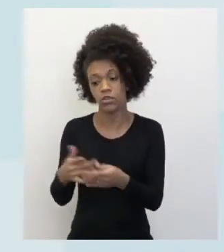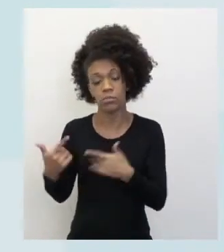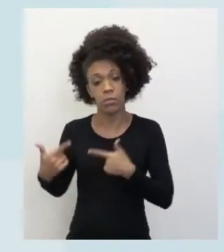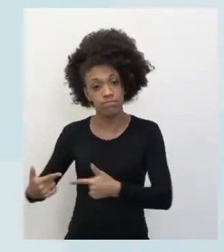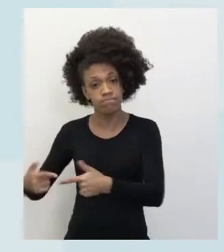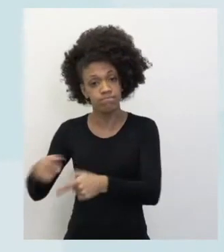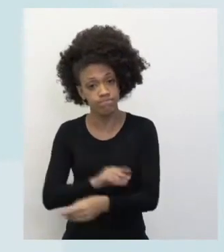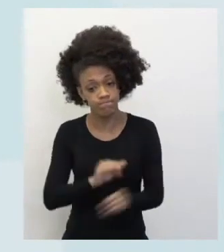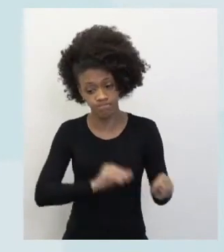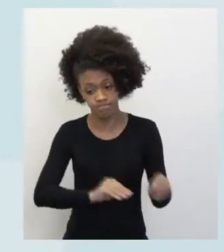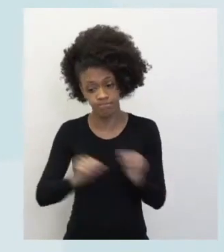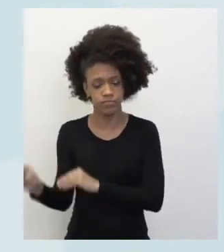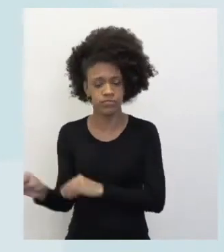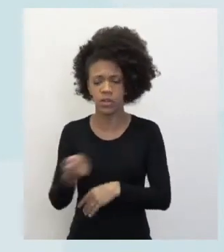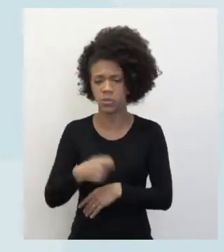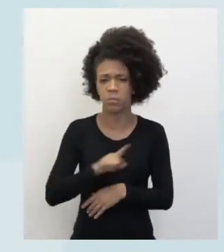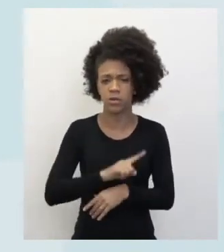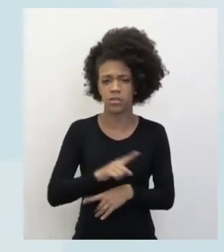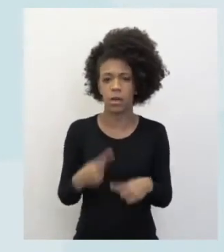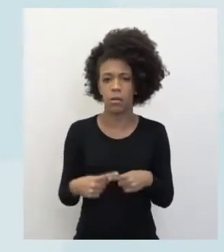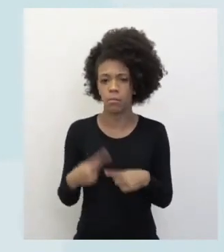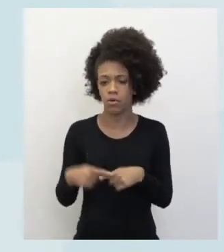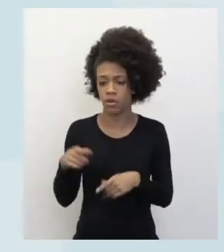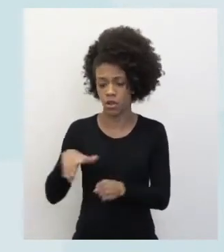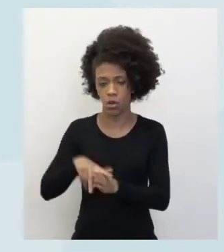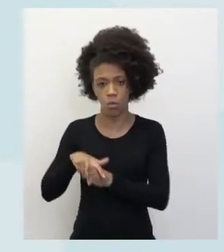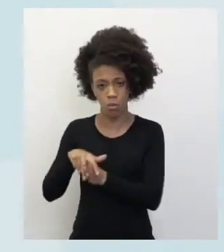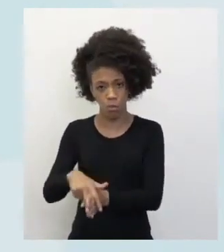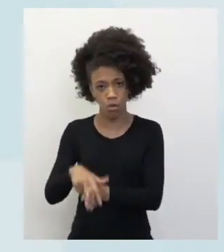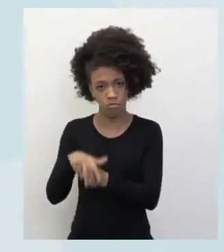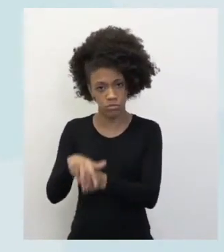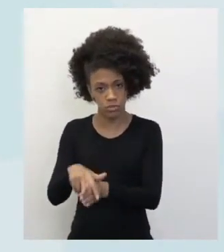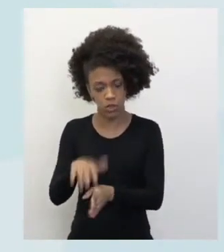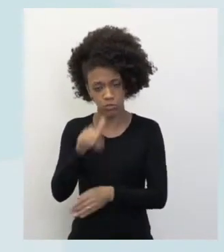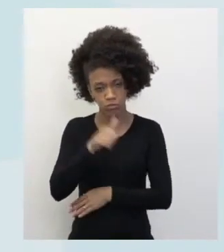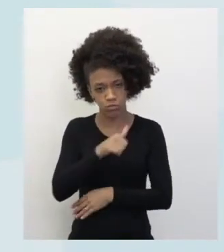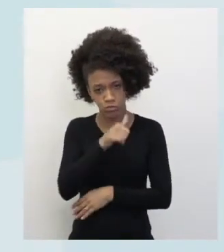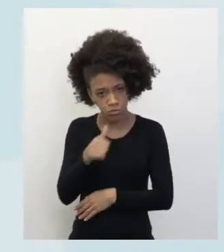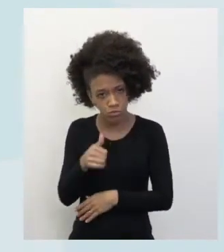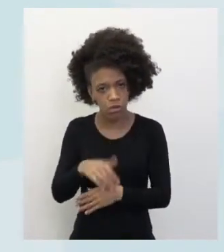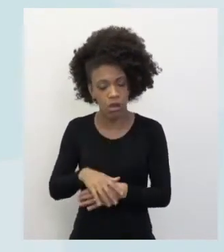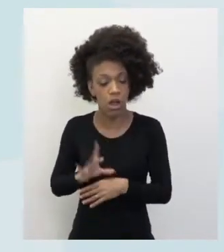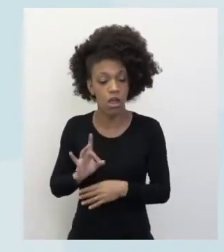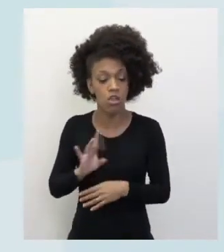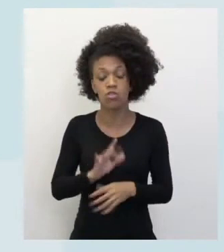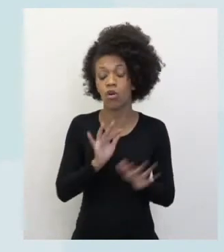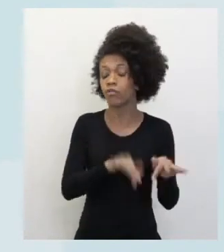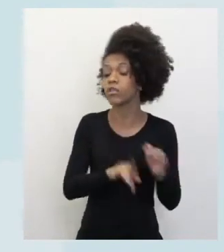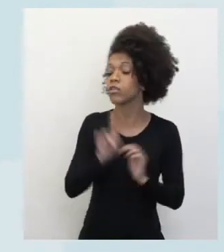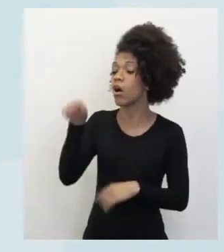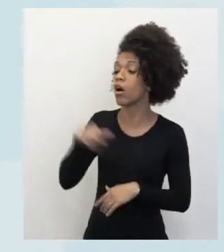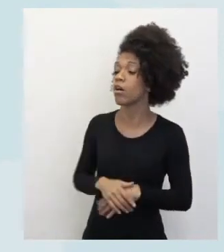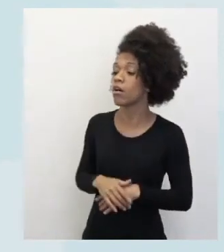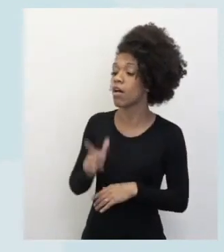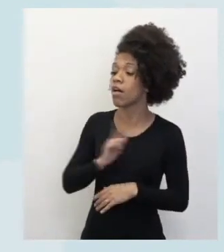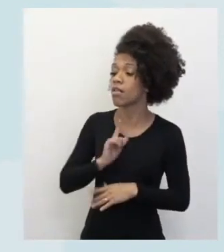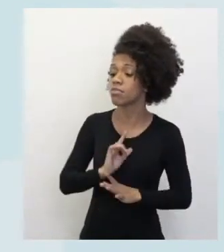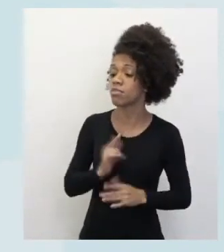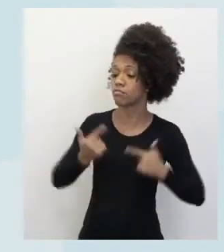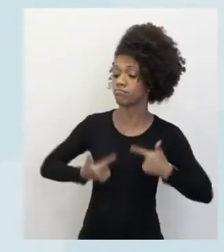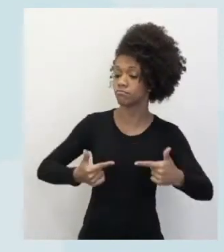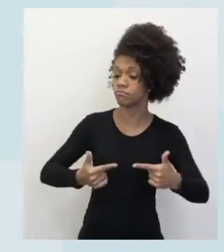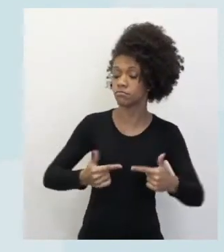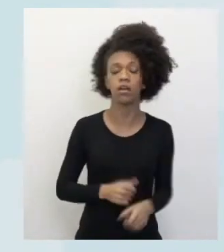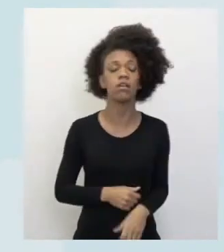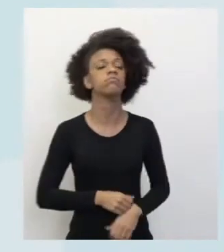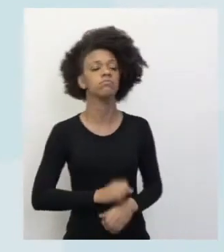precisava nem recrutar, porque uma vez que o cavaleiro jurou fidelidade, basta o senhor feudal anunciar, estamos em guerra. E o cavaleiro falava, sim,